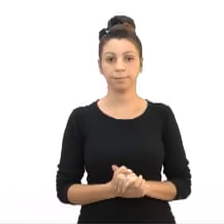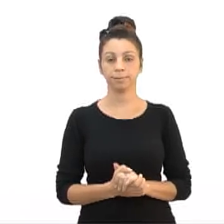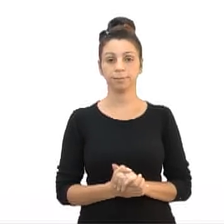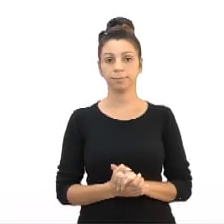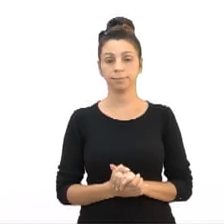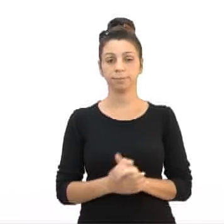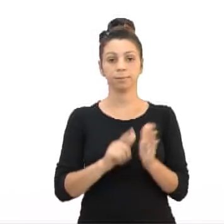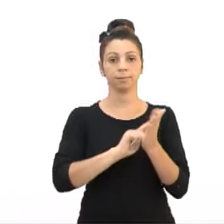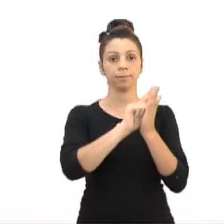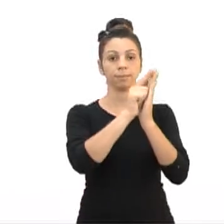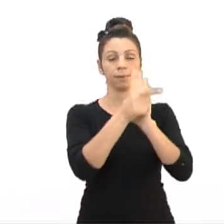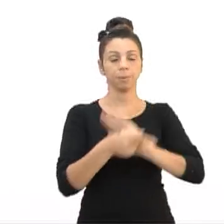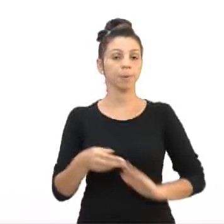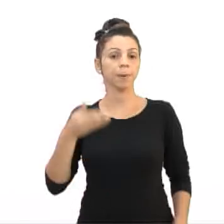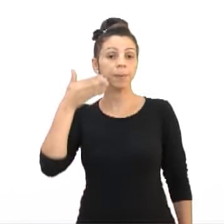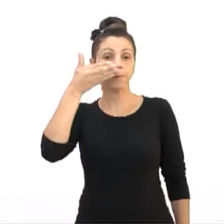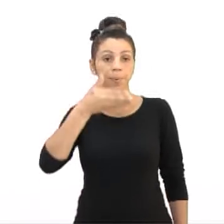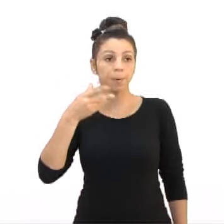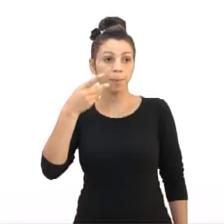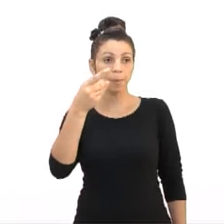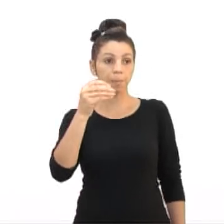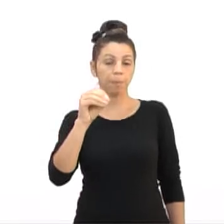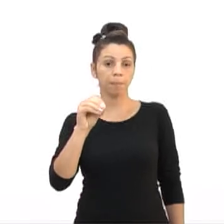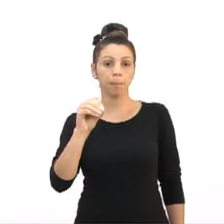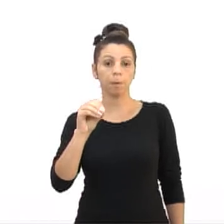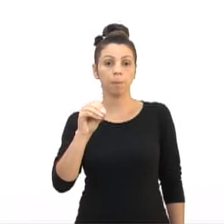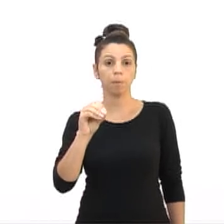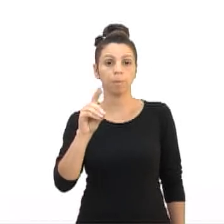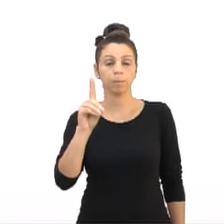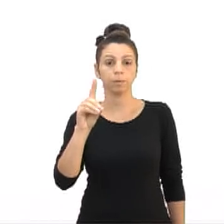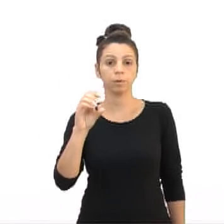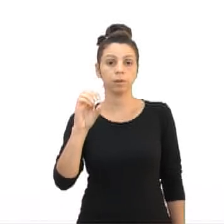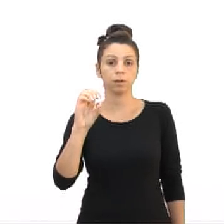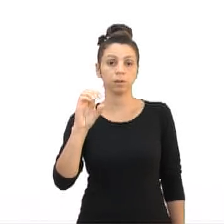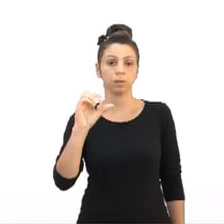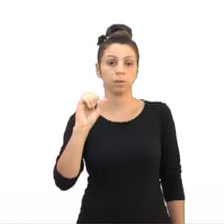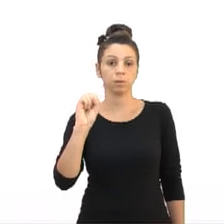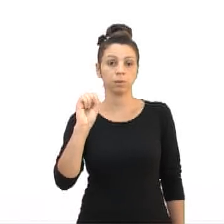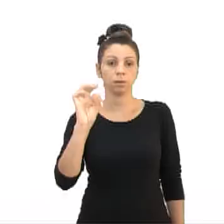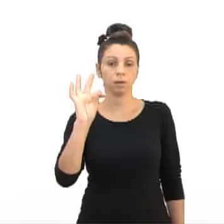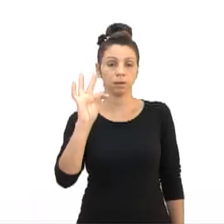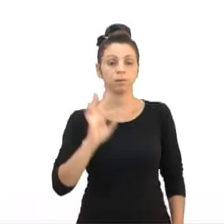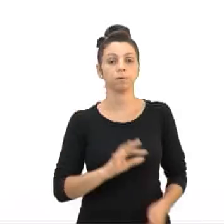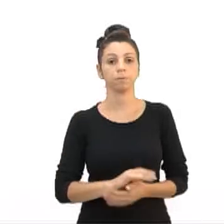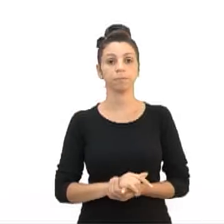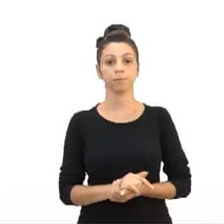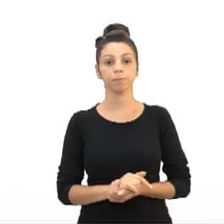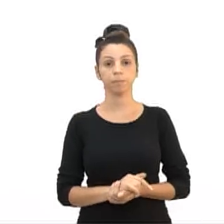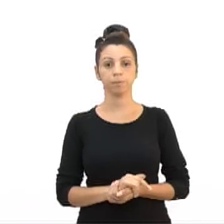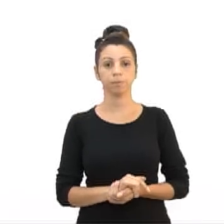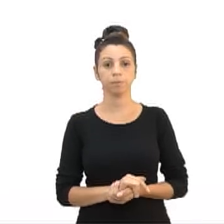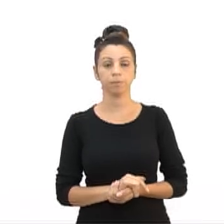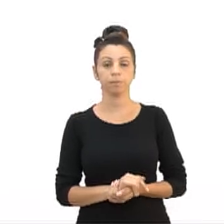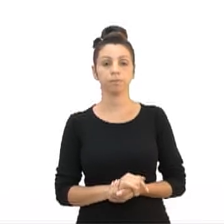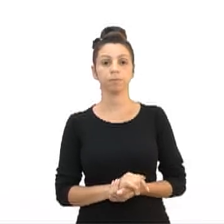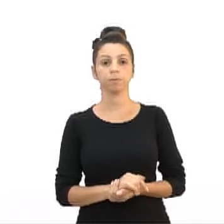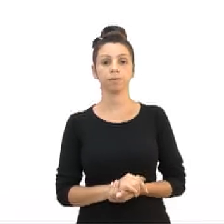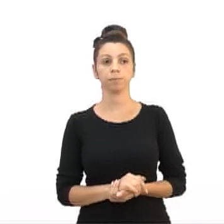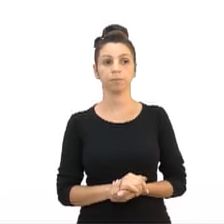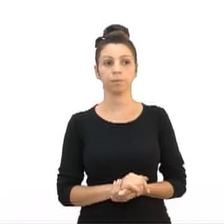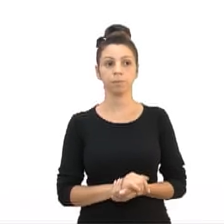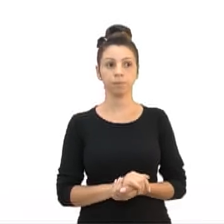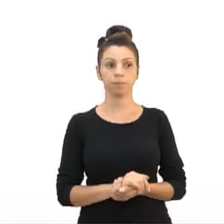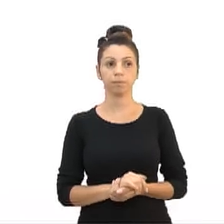Então, o gênero discursivo podcast é o que a gente vai analisar hoje, vai aprender um pouquinho, né? Com